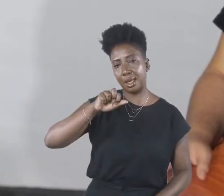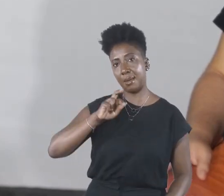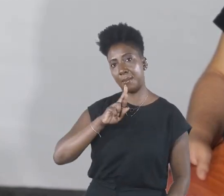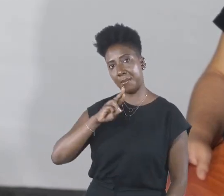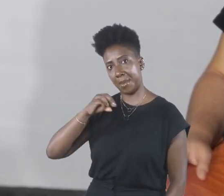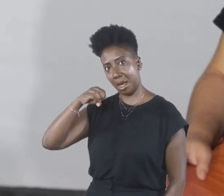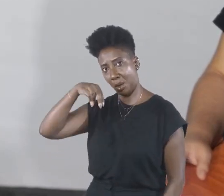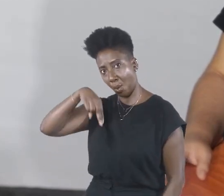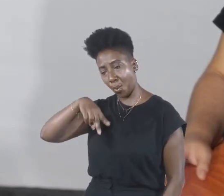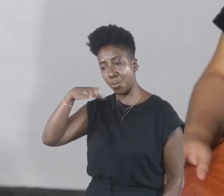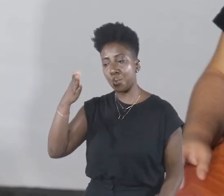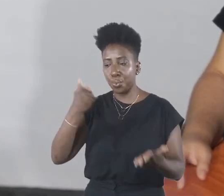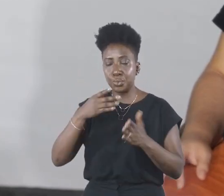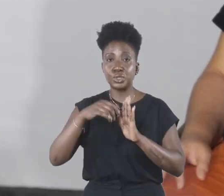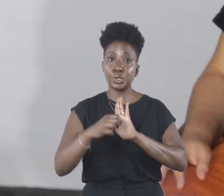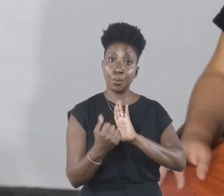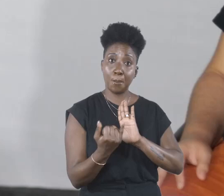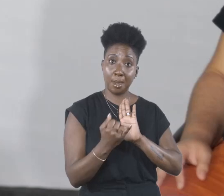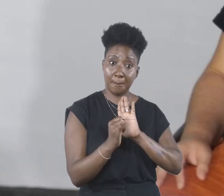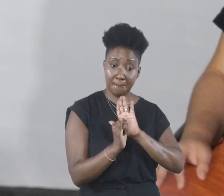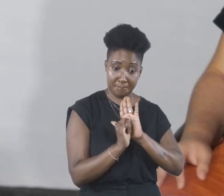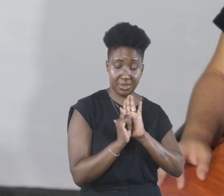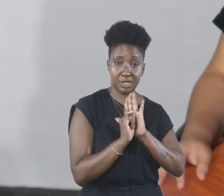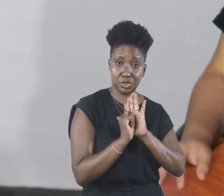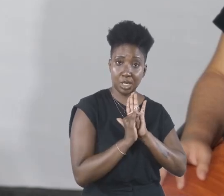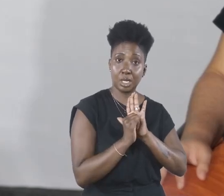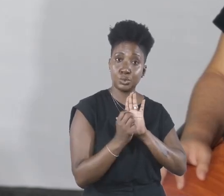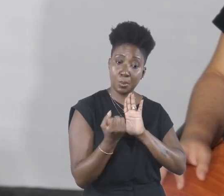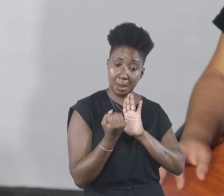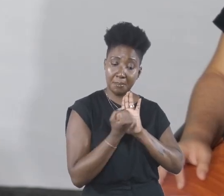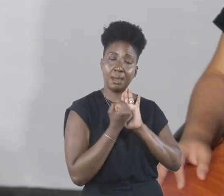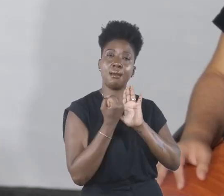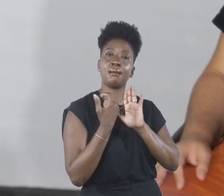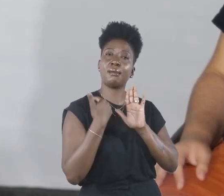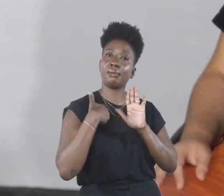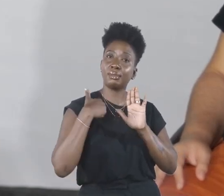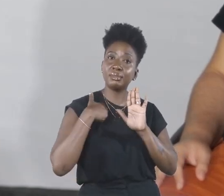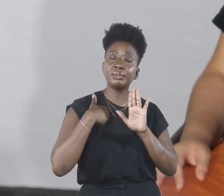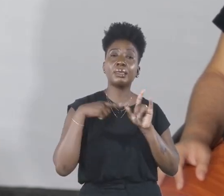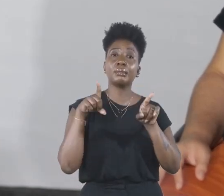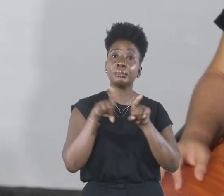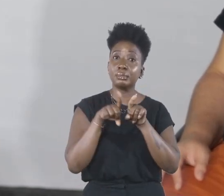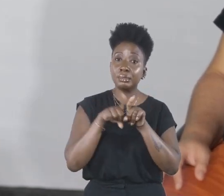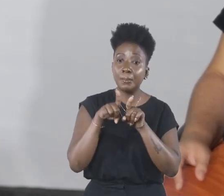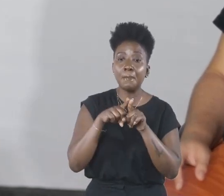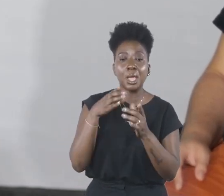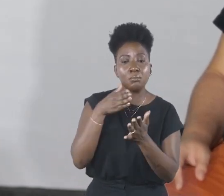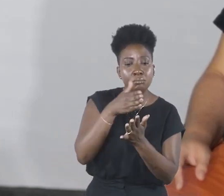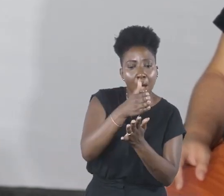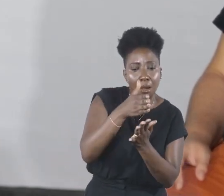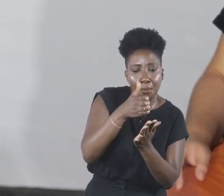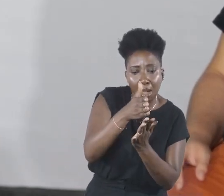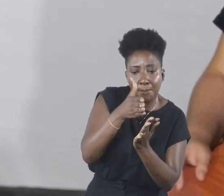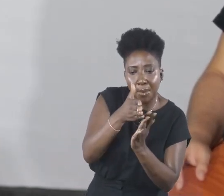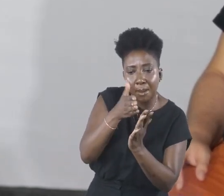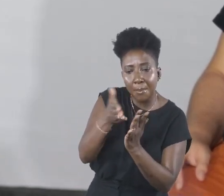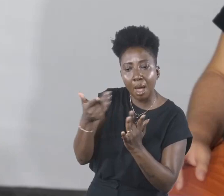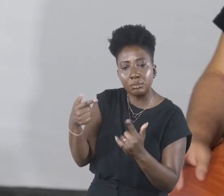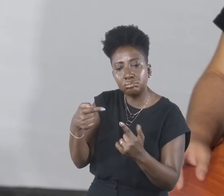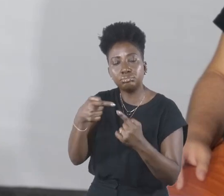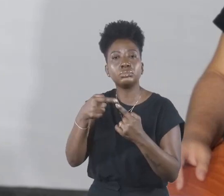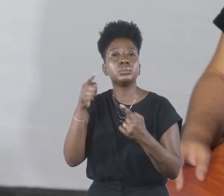hoje é uma marca que posiciona como uma marca, que tem um braço social que está trabalhando nas questões